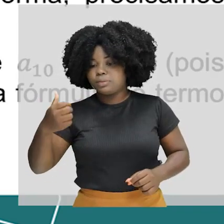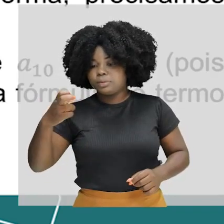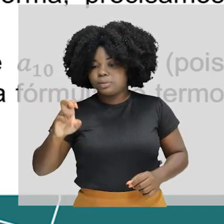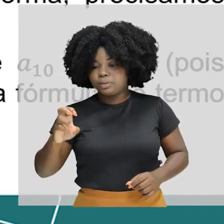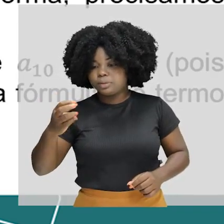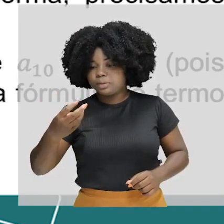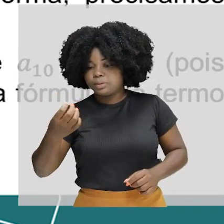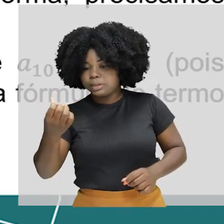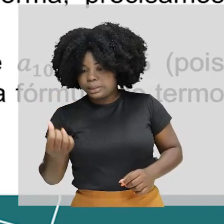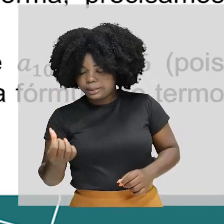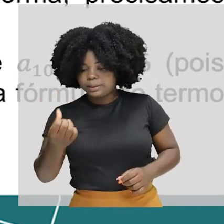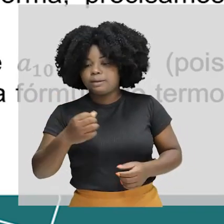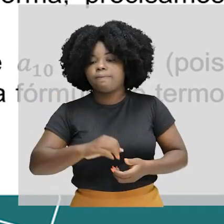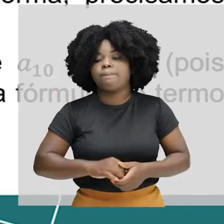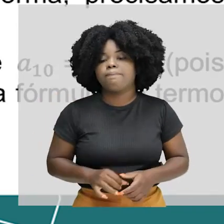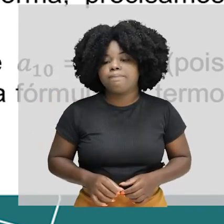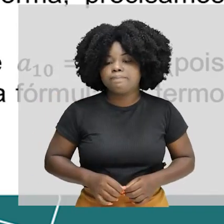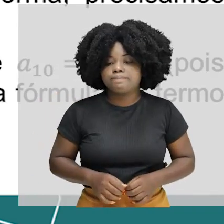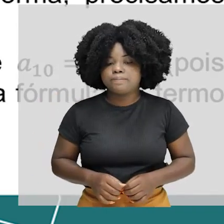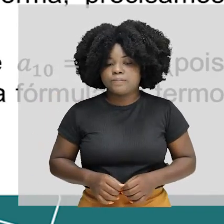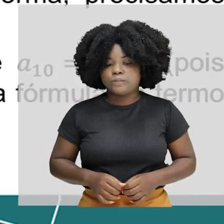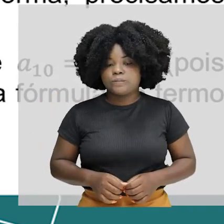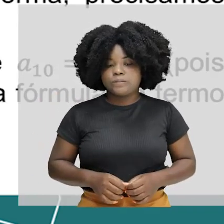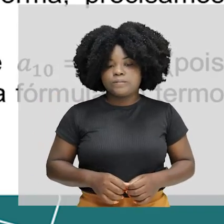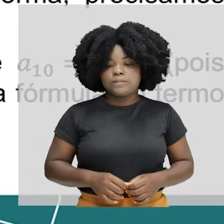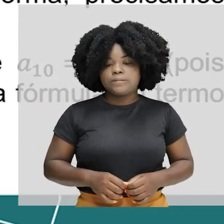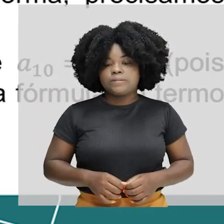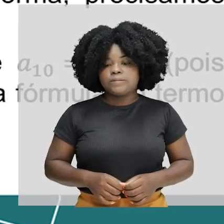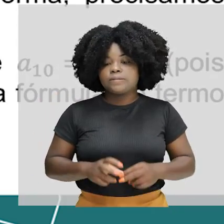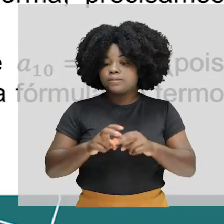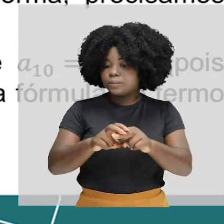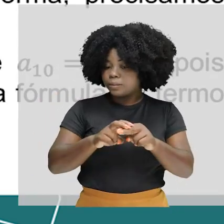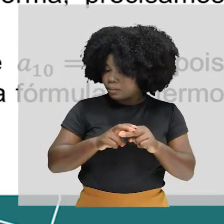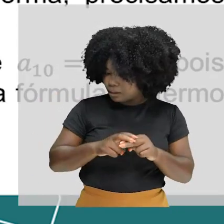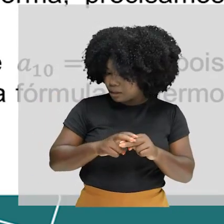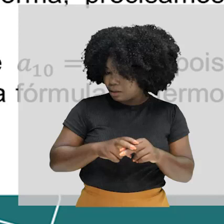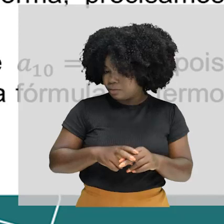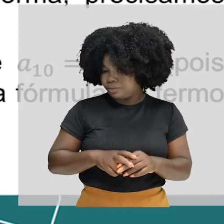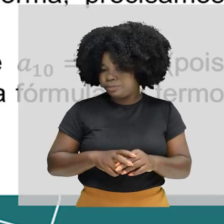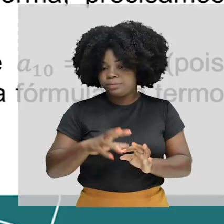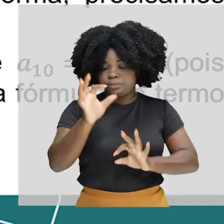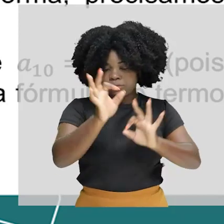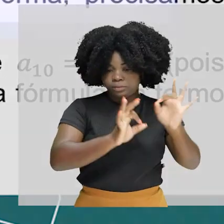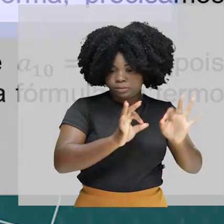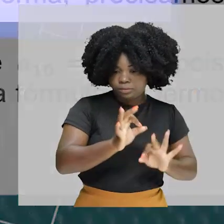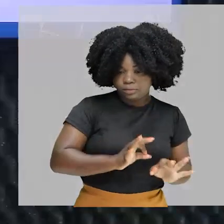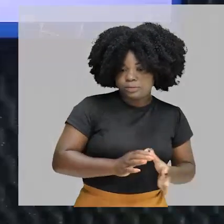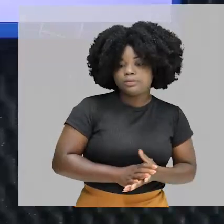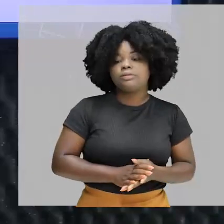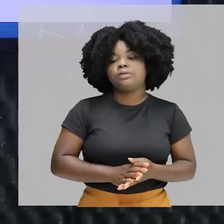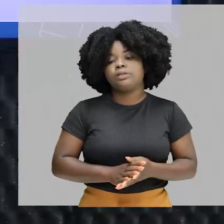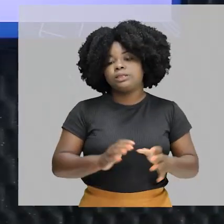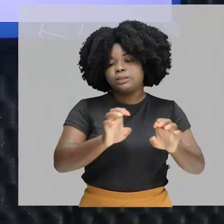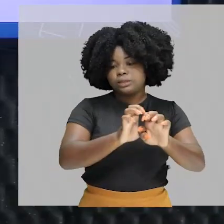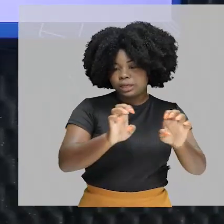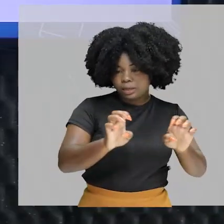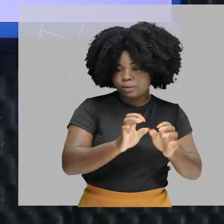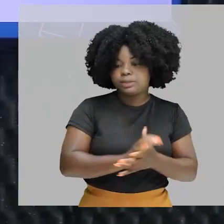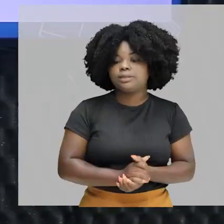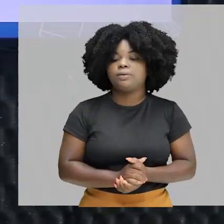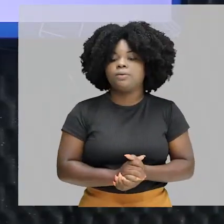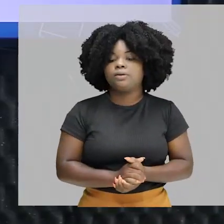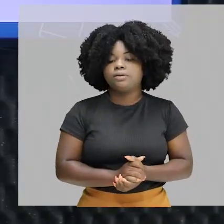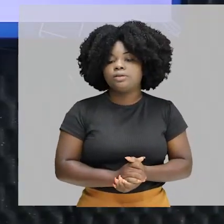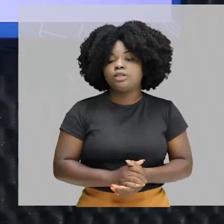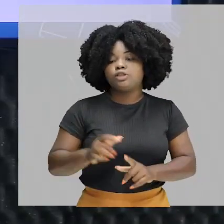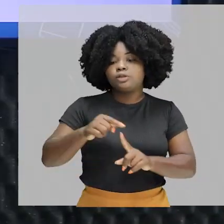está justificando isso, vale 1536. Então, nós vamos partir de quem? Da fórmula do termo geral.